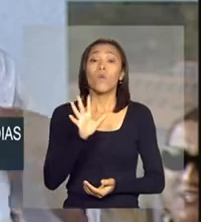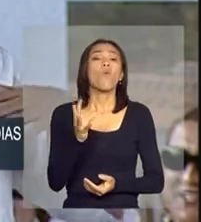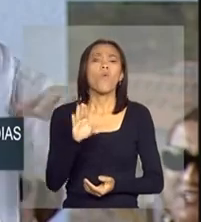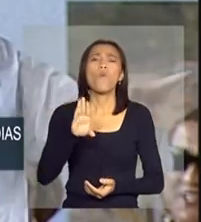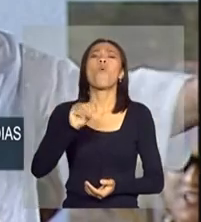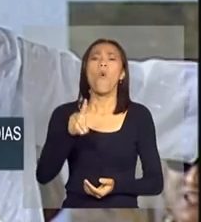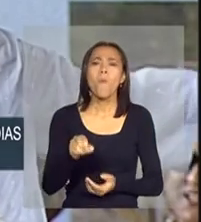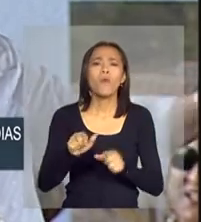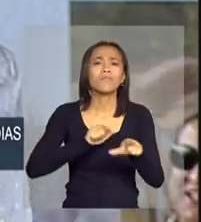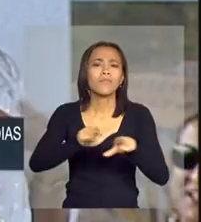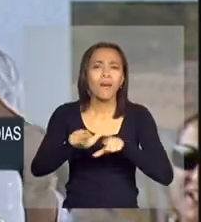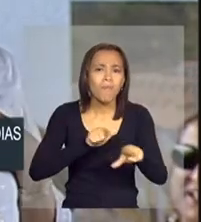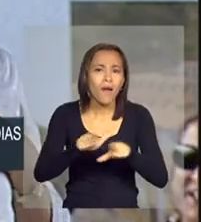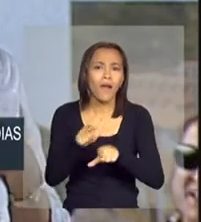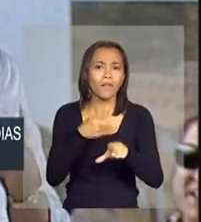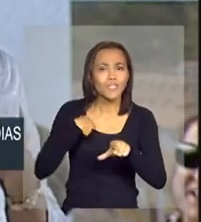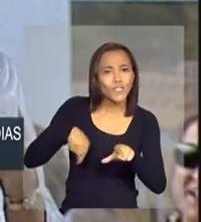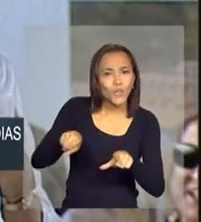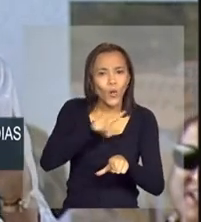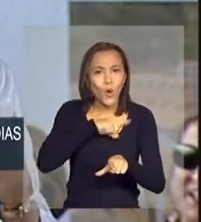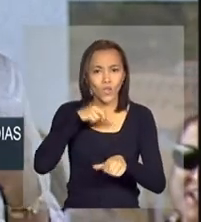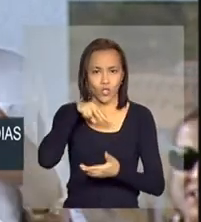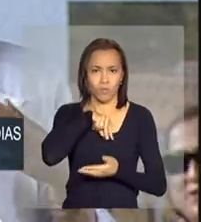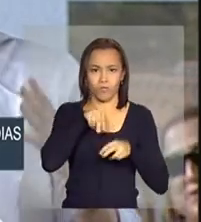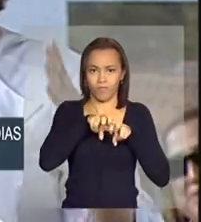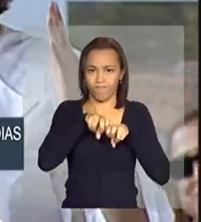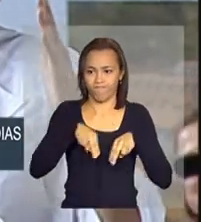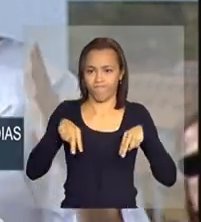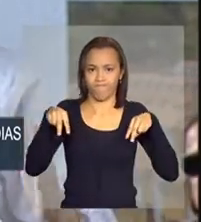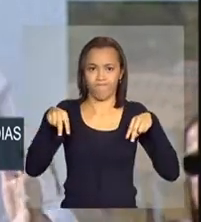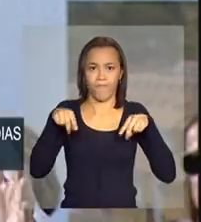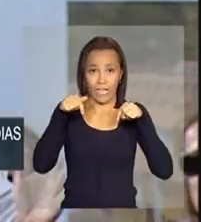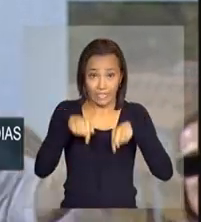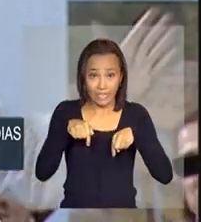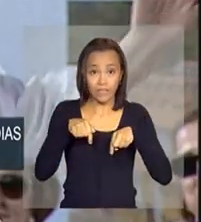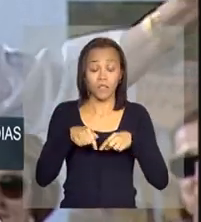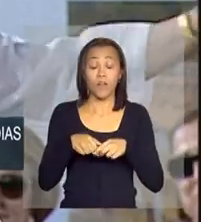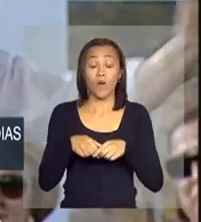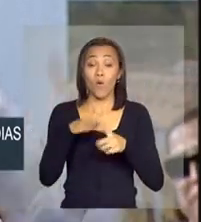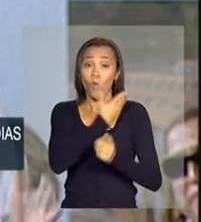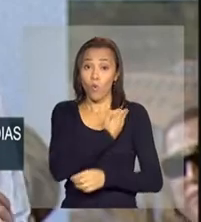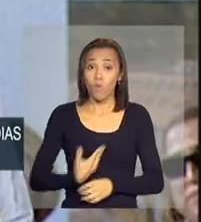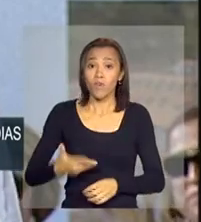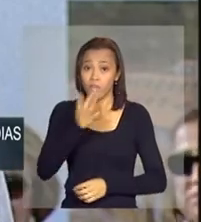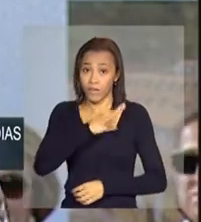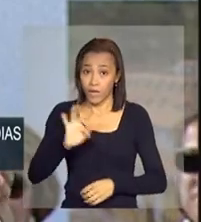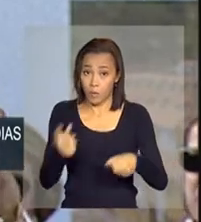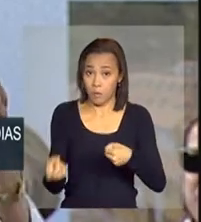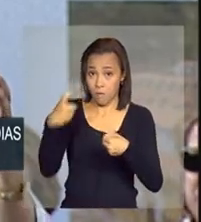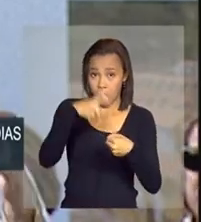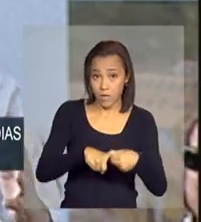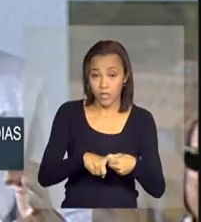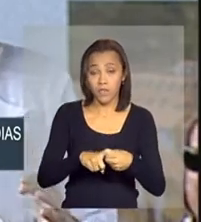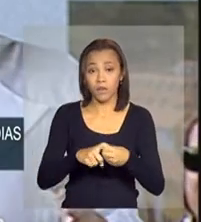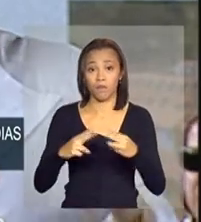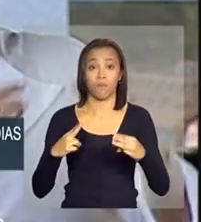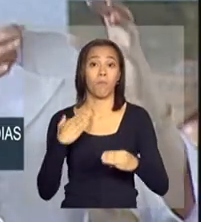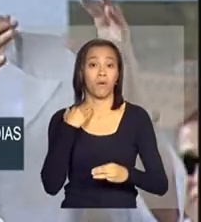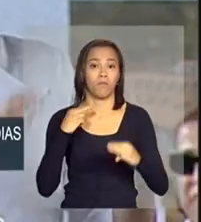trabalho entre nós aqui que estamos nesse palco o governo federal com a caixa